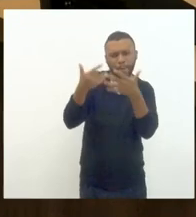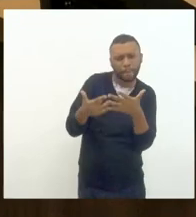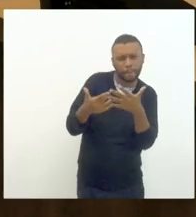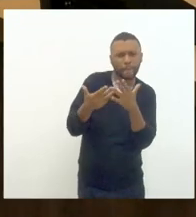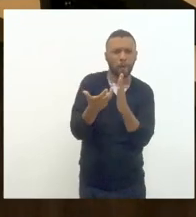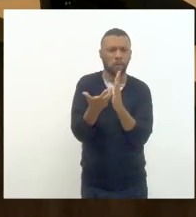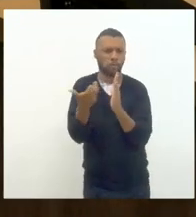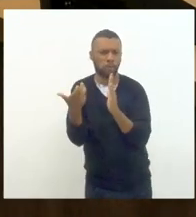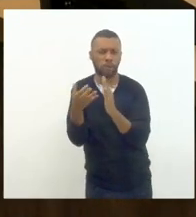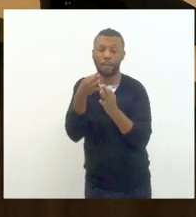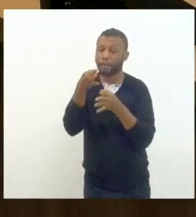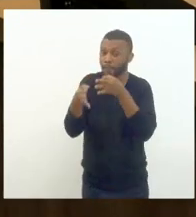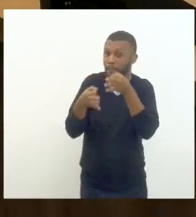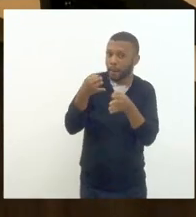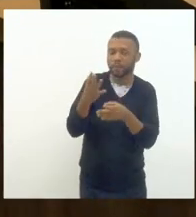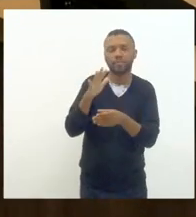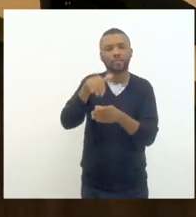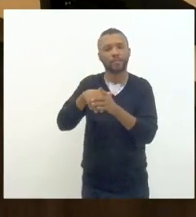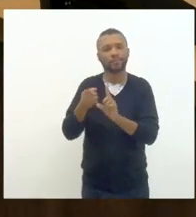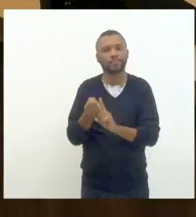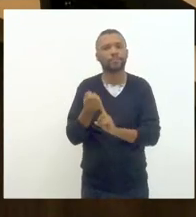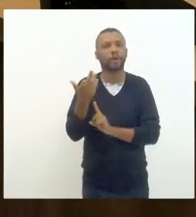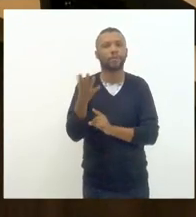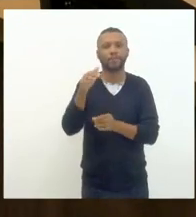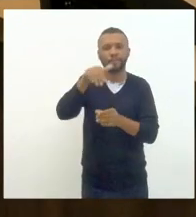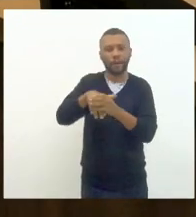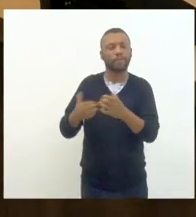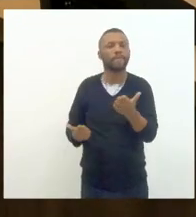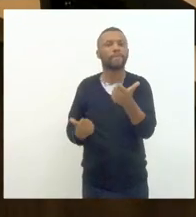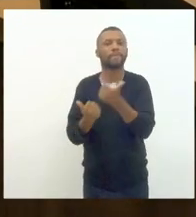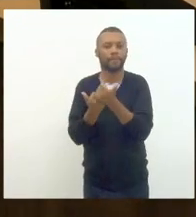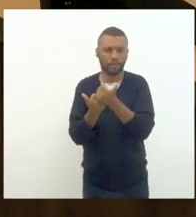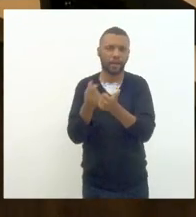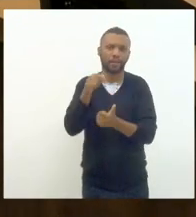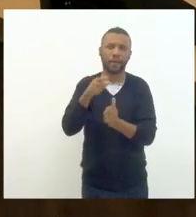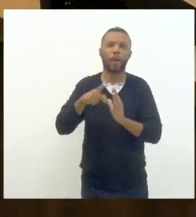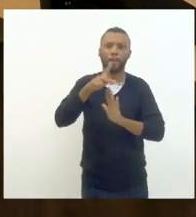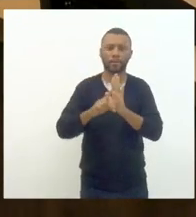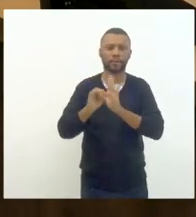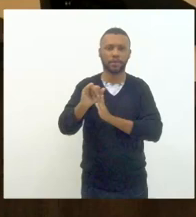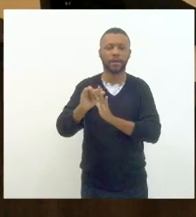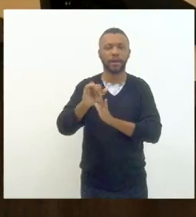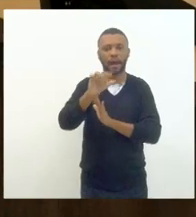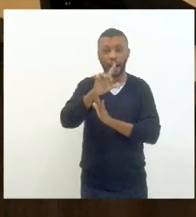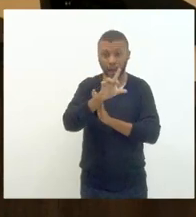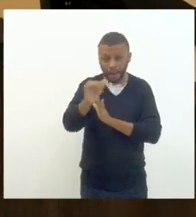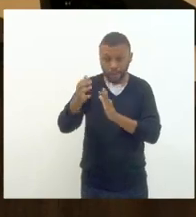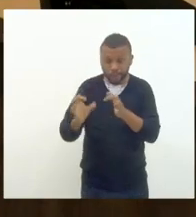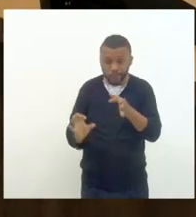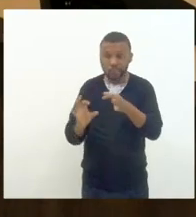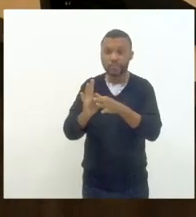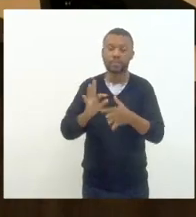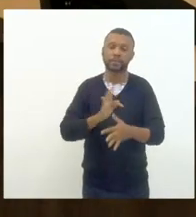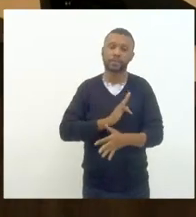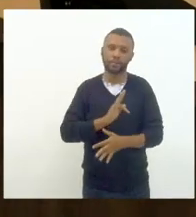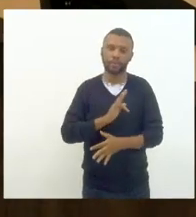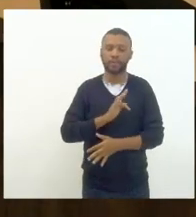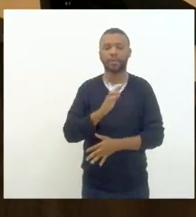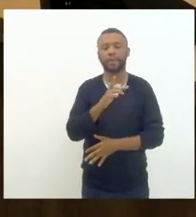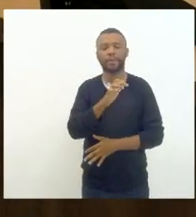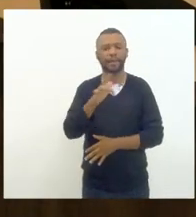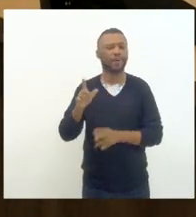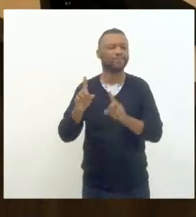estou votando e declarando voto favorável à lei orgânica, entre